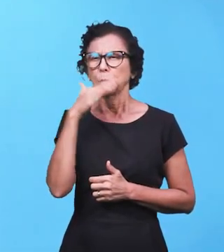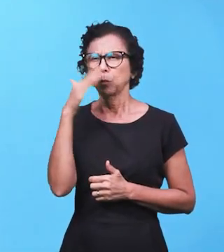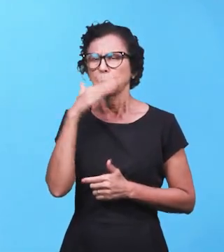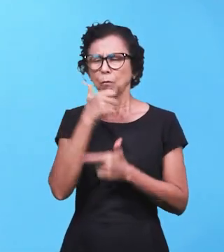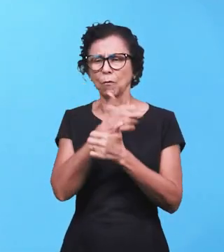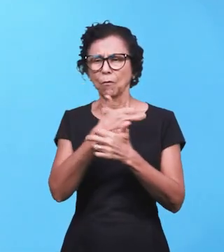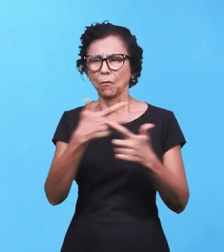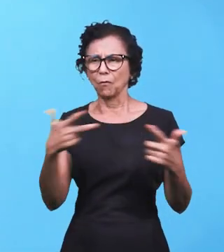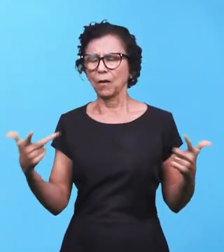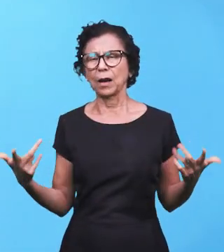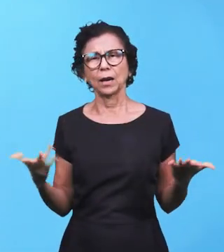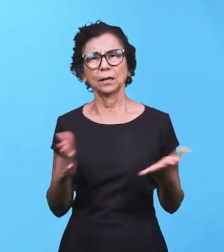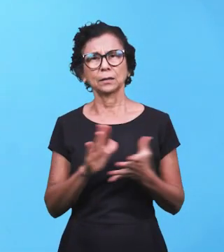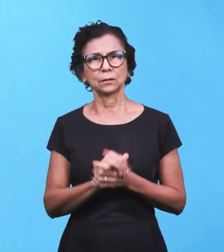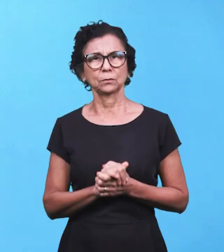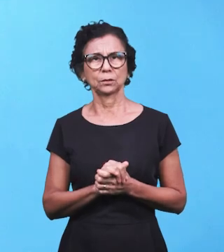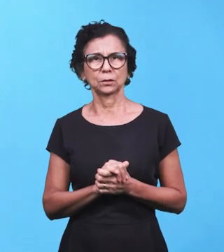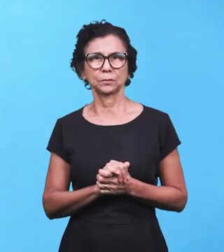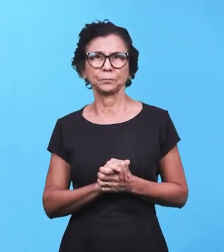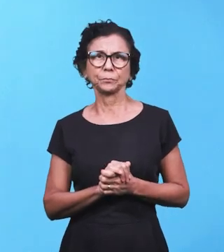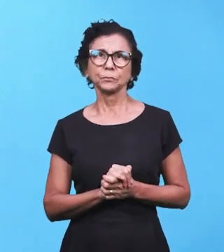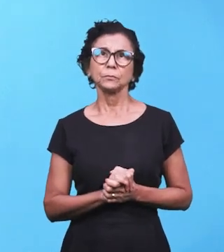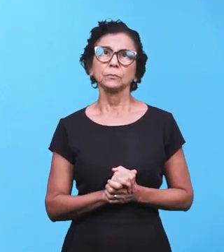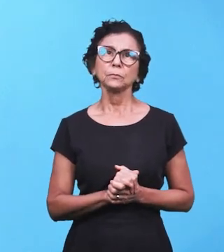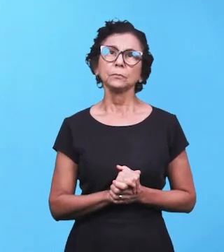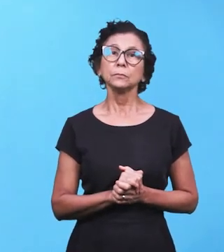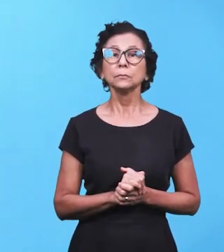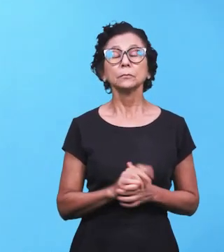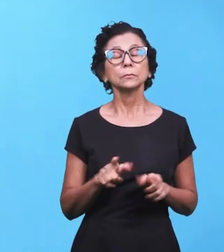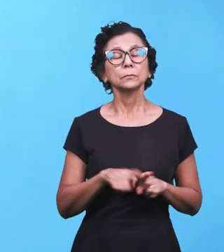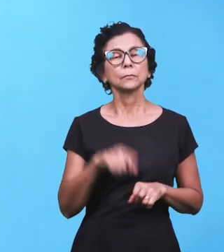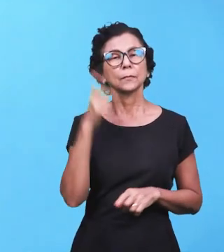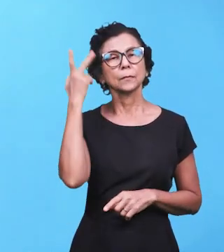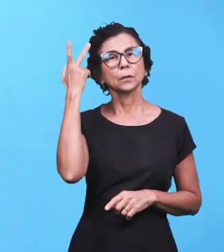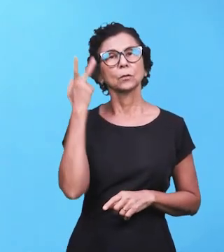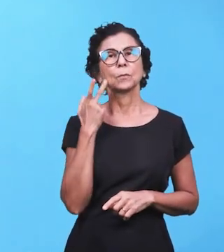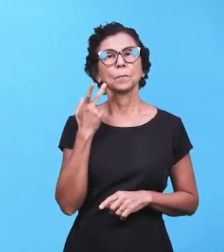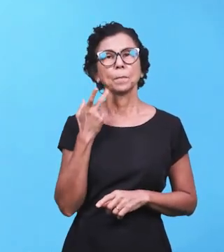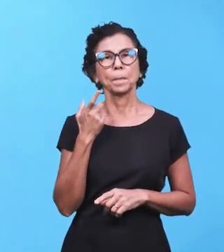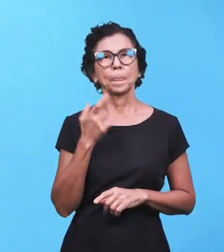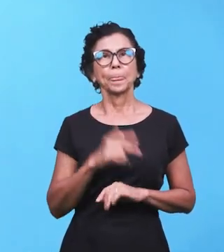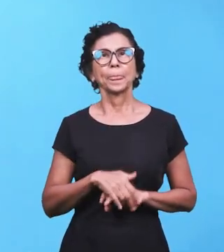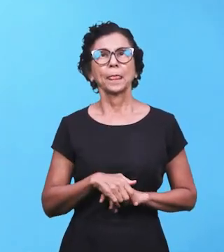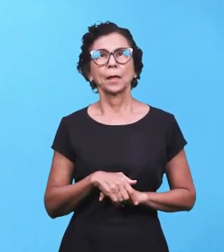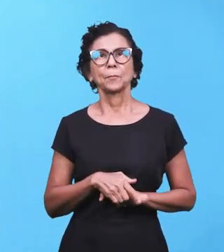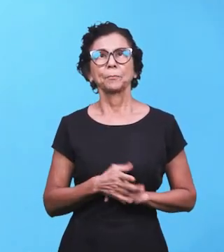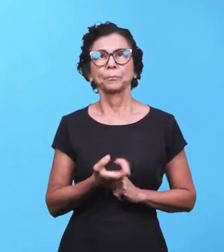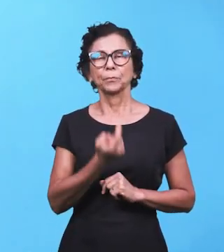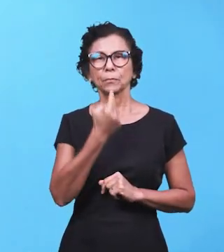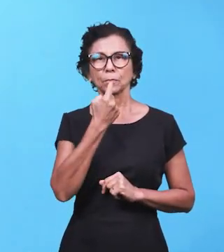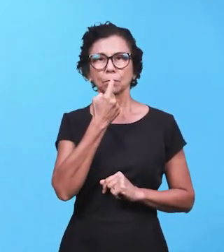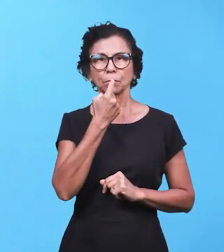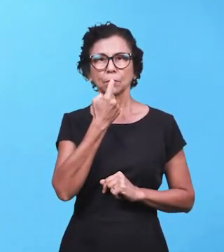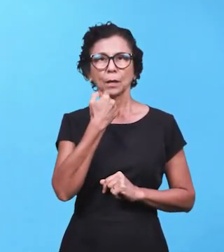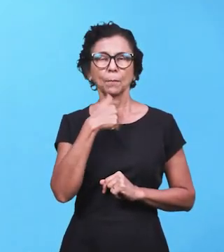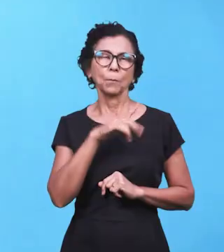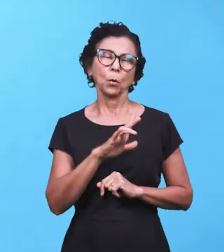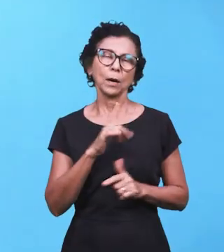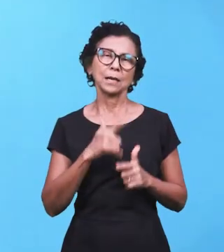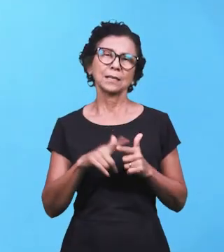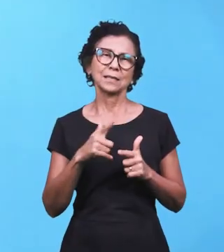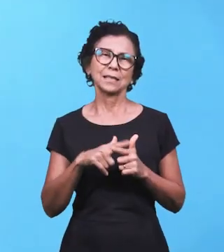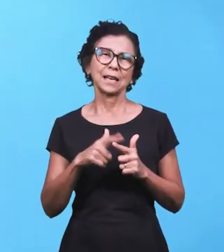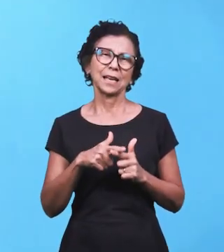os problemas locais, é muito comum, assim, a grande maioria do mau hálito vem da boca, por uma gengivite, uma